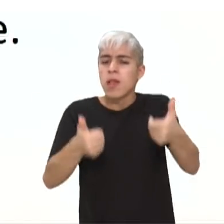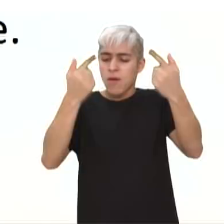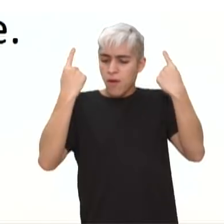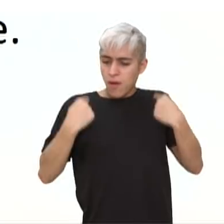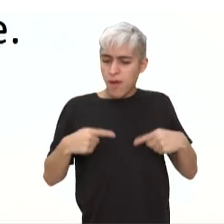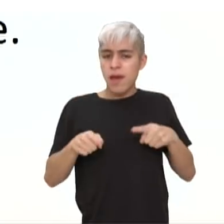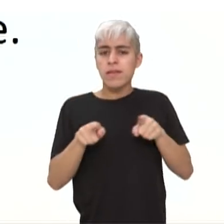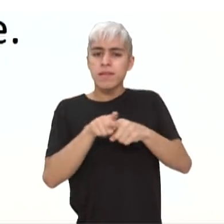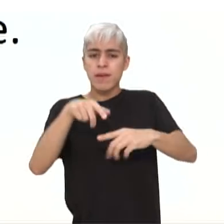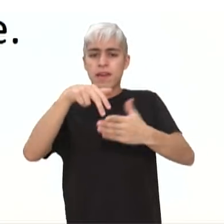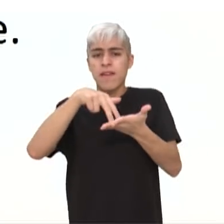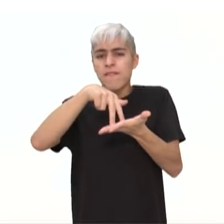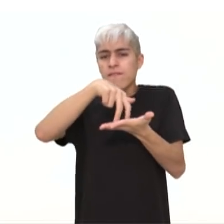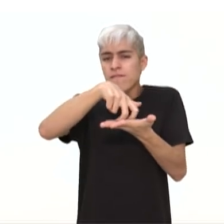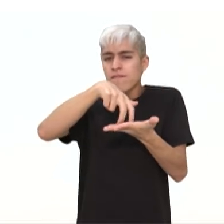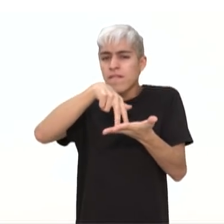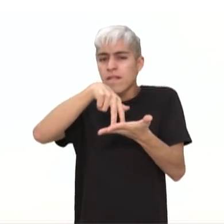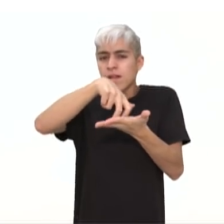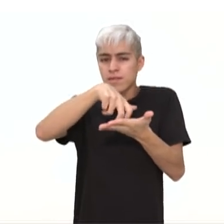a flexibilidade.